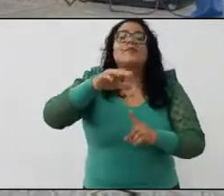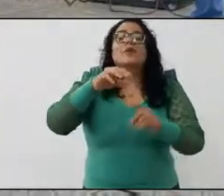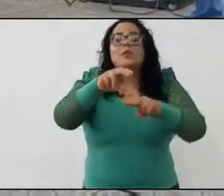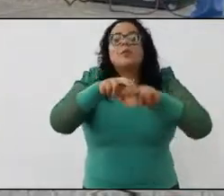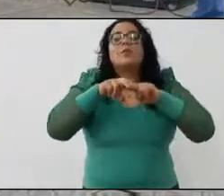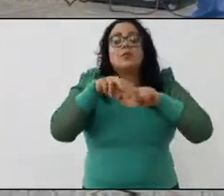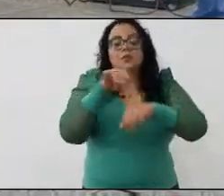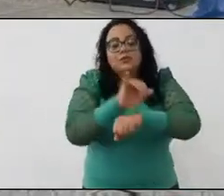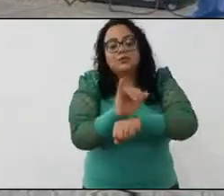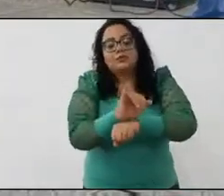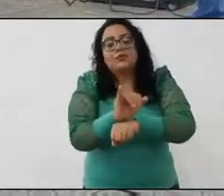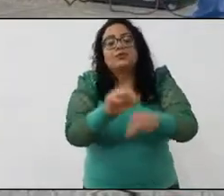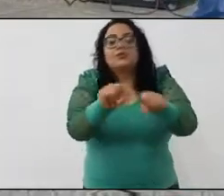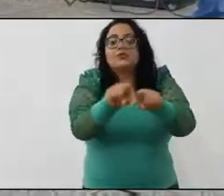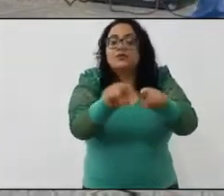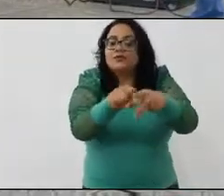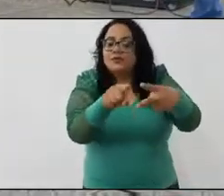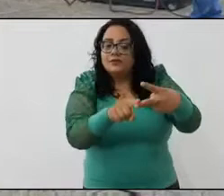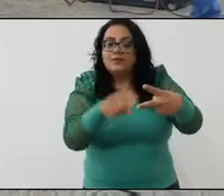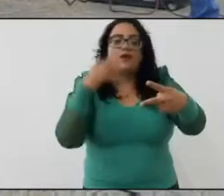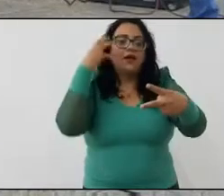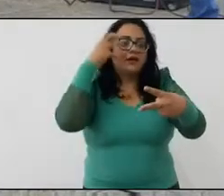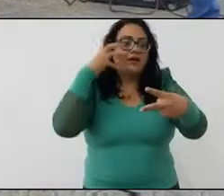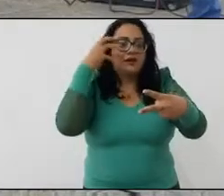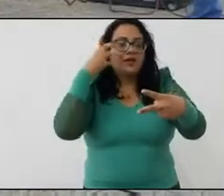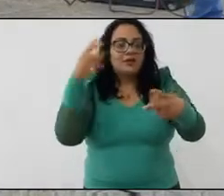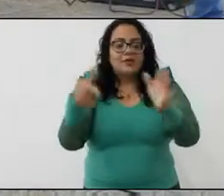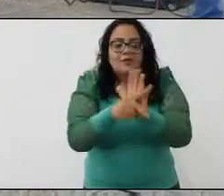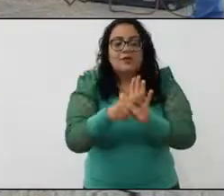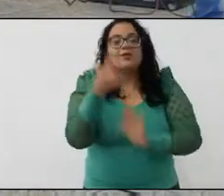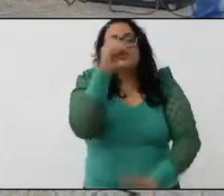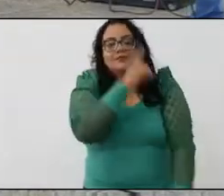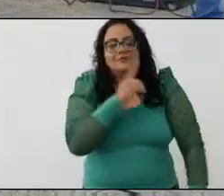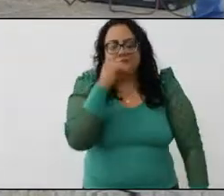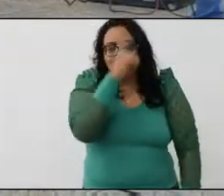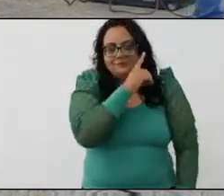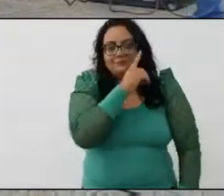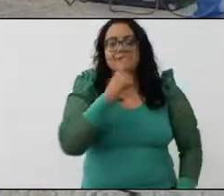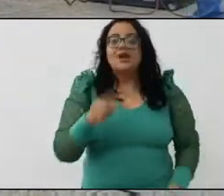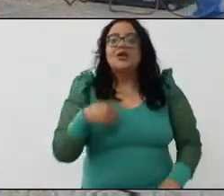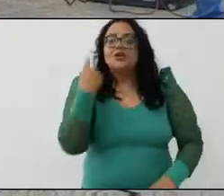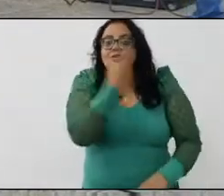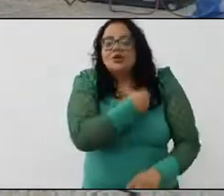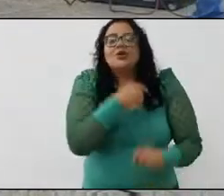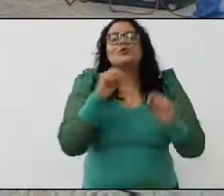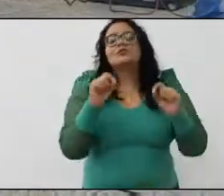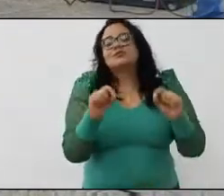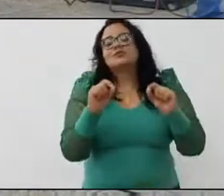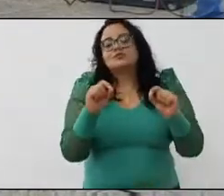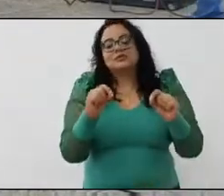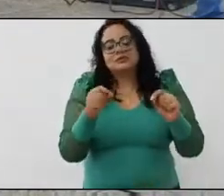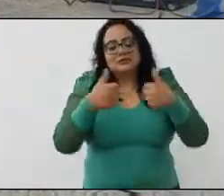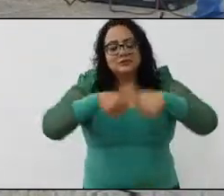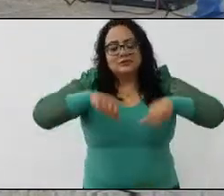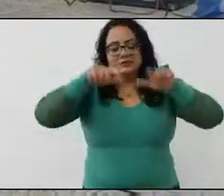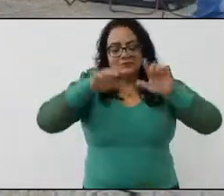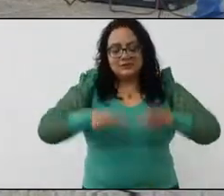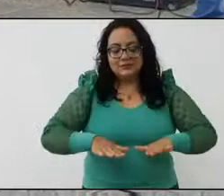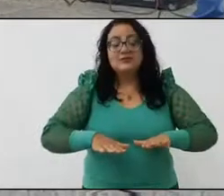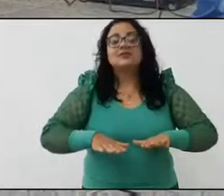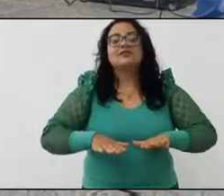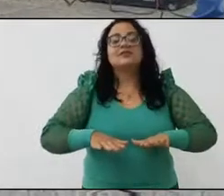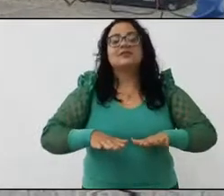pelo YouTube e também pela Rádio Melodia no domingo. E nós estamos aqui